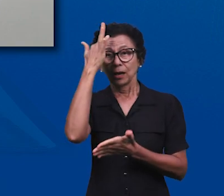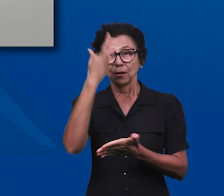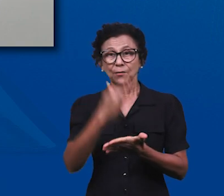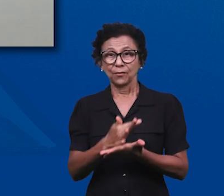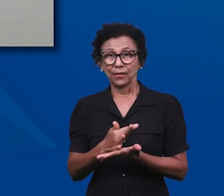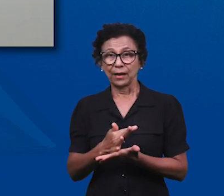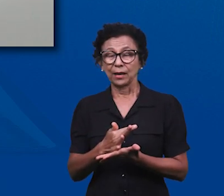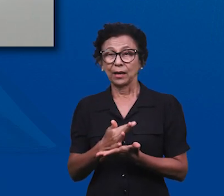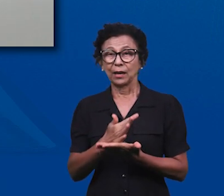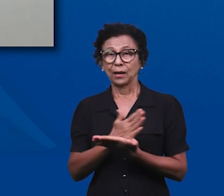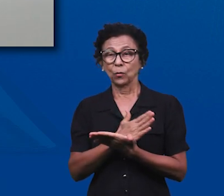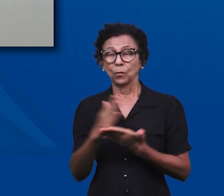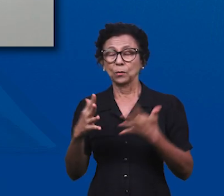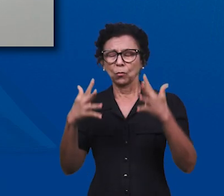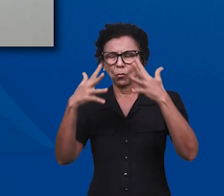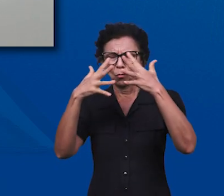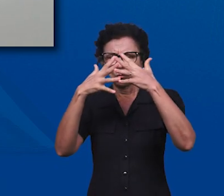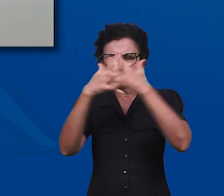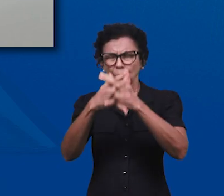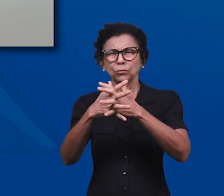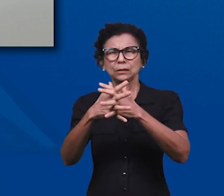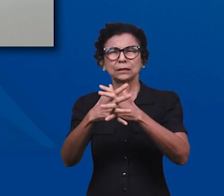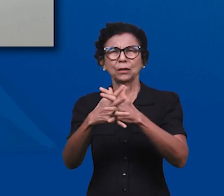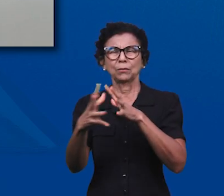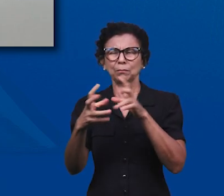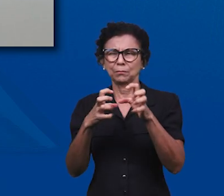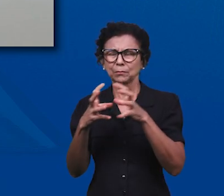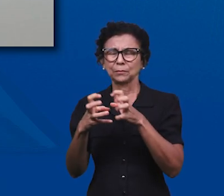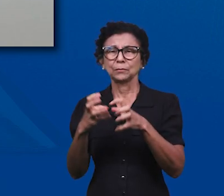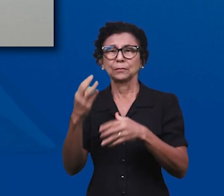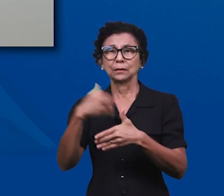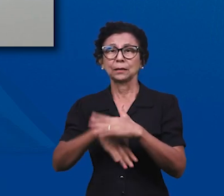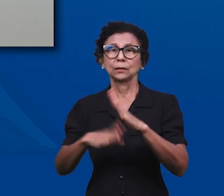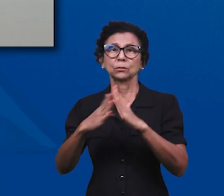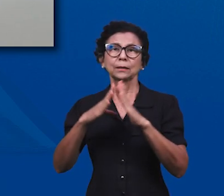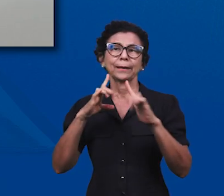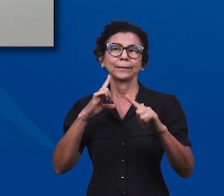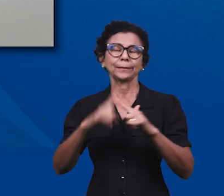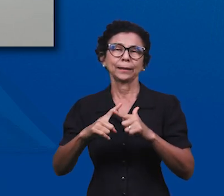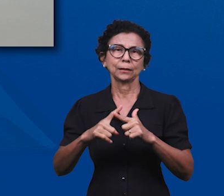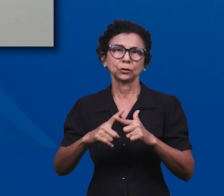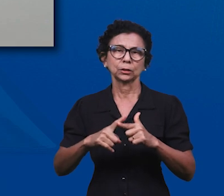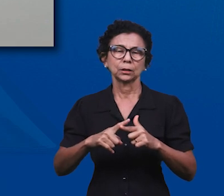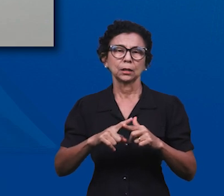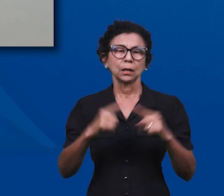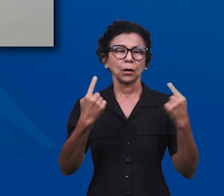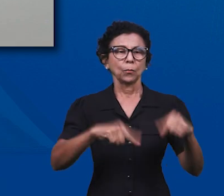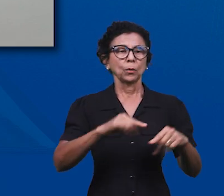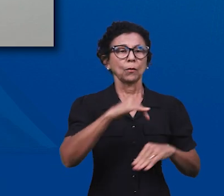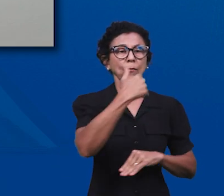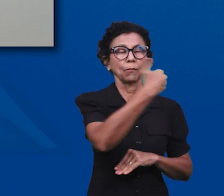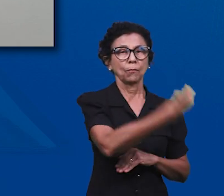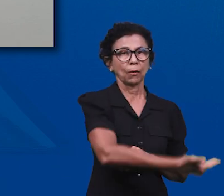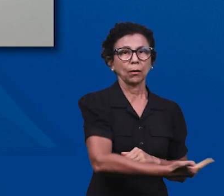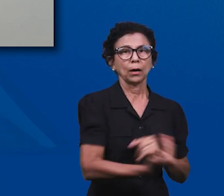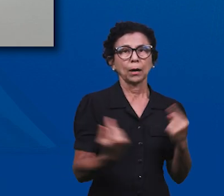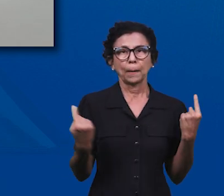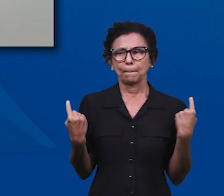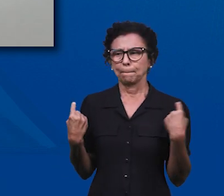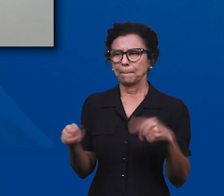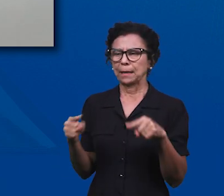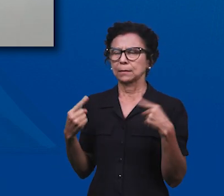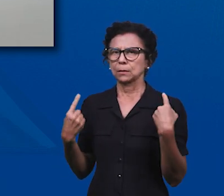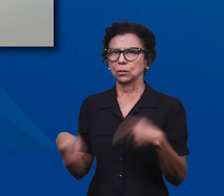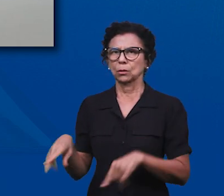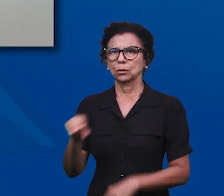em Apocalipse capítulo 2, no verso 9. E a oposição externa foi as perseguições do